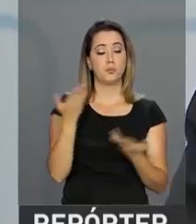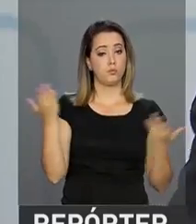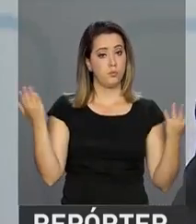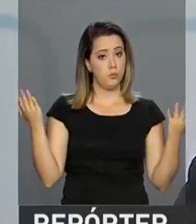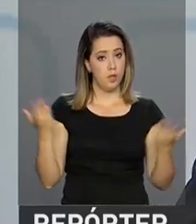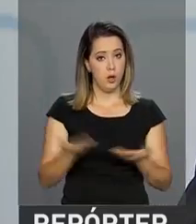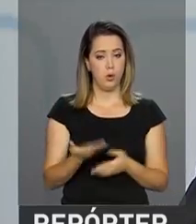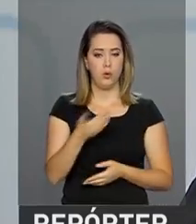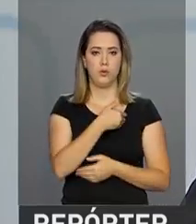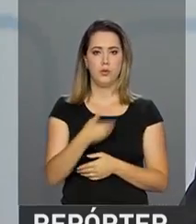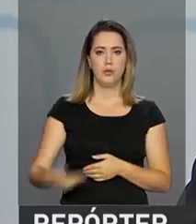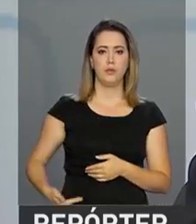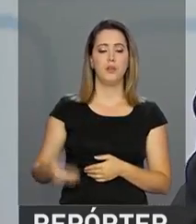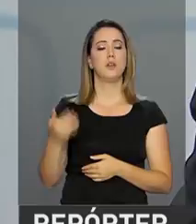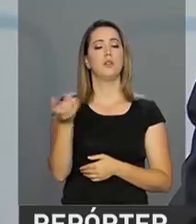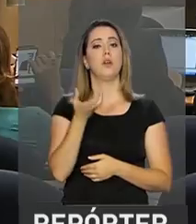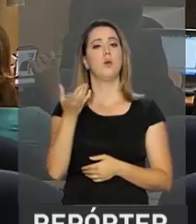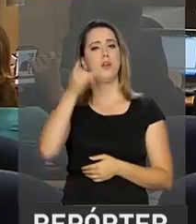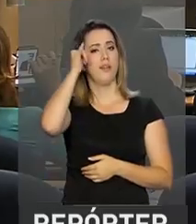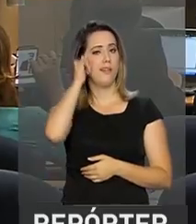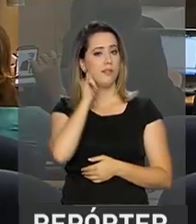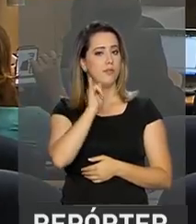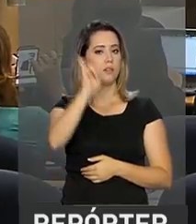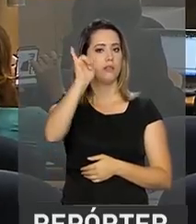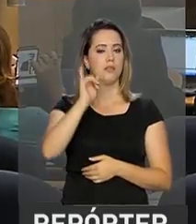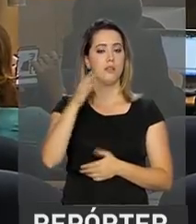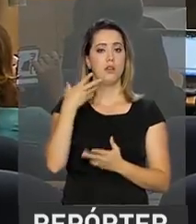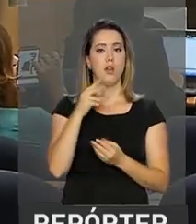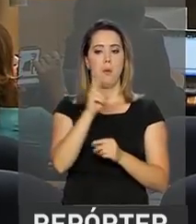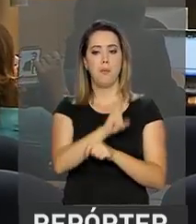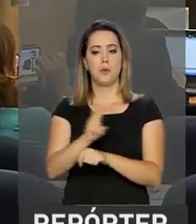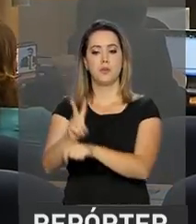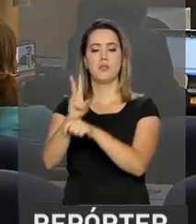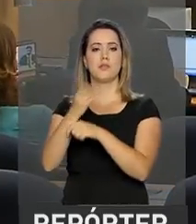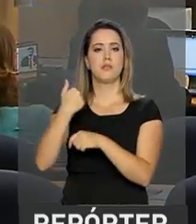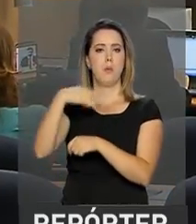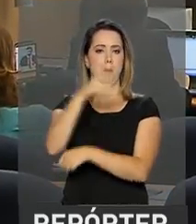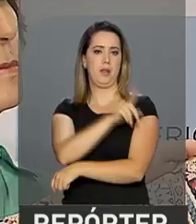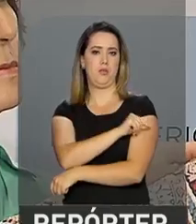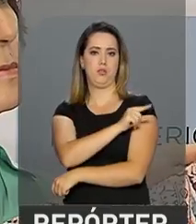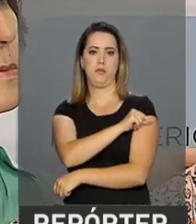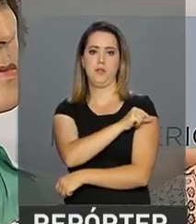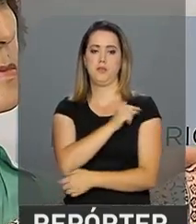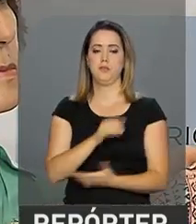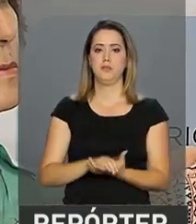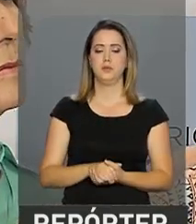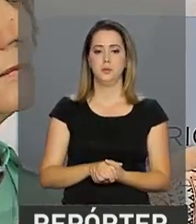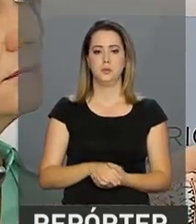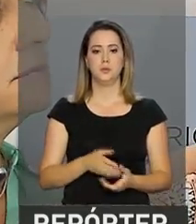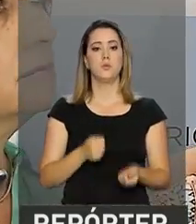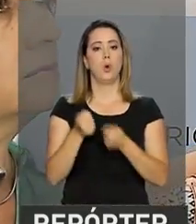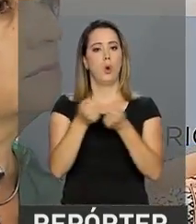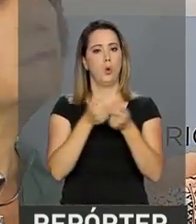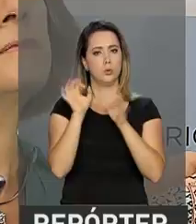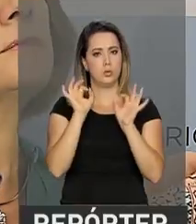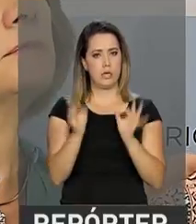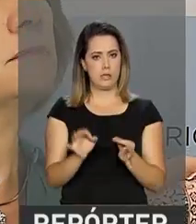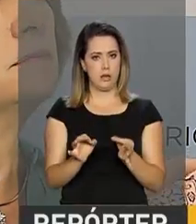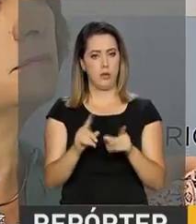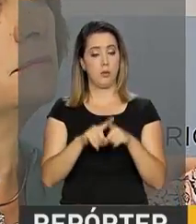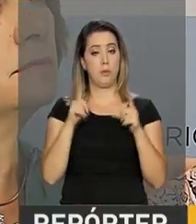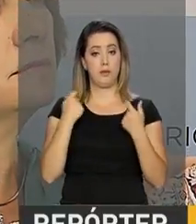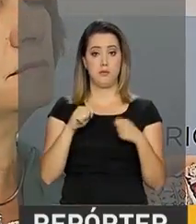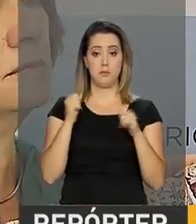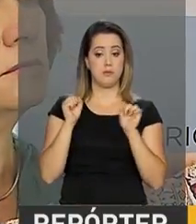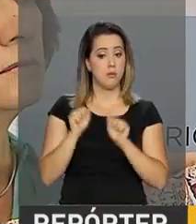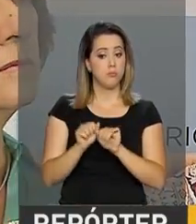governo quer evitar novos casos da doença ampliando as áreas de recomendação da vacina é a situação está sob controle mas precisamos